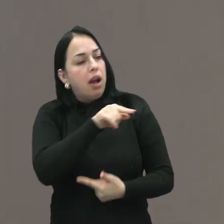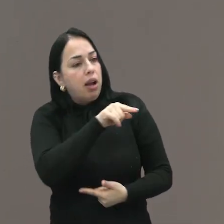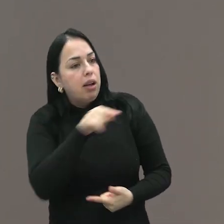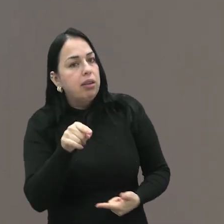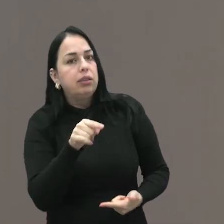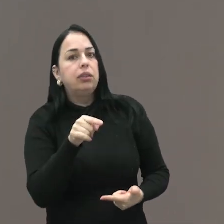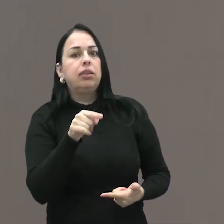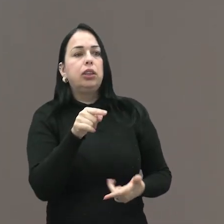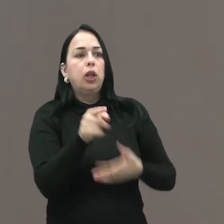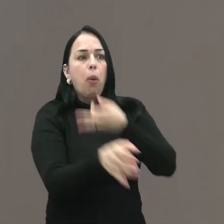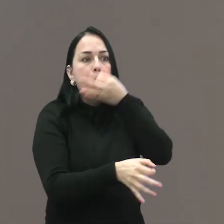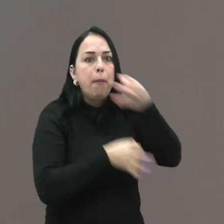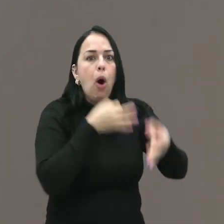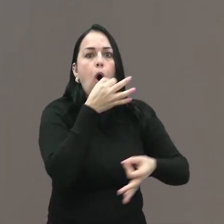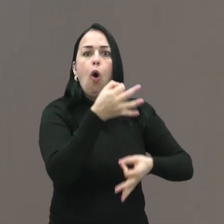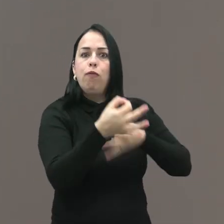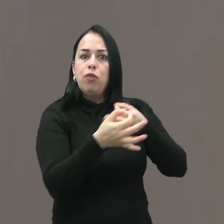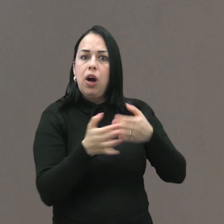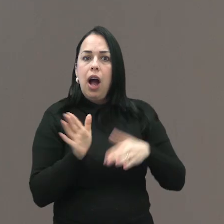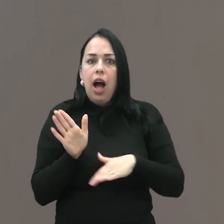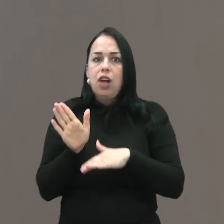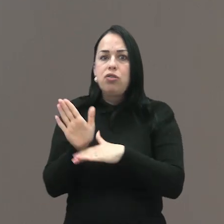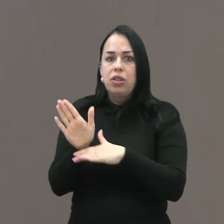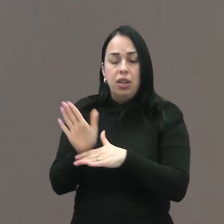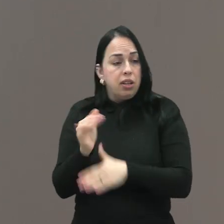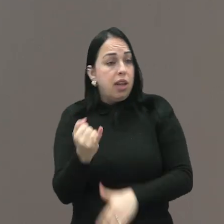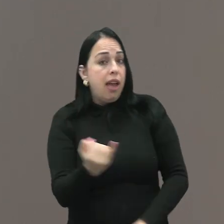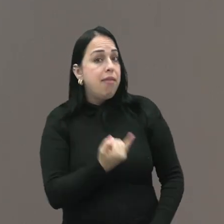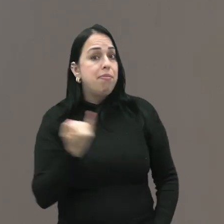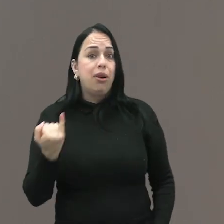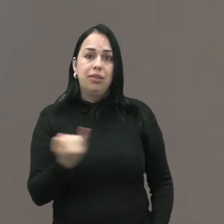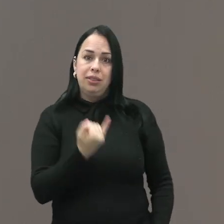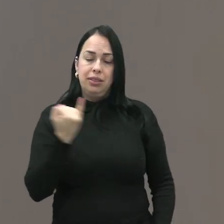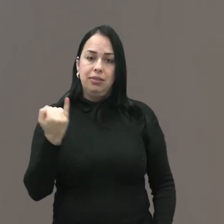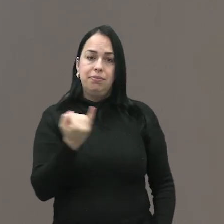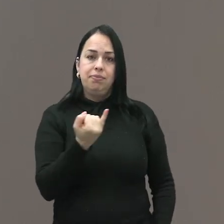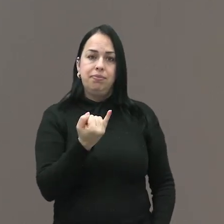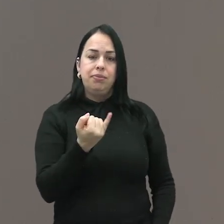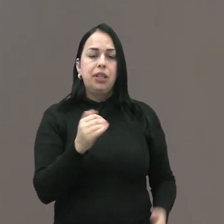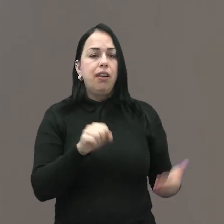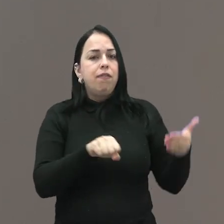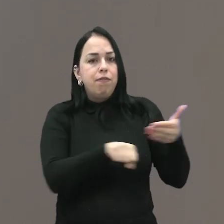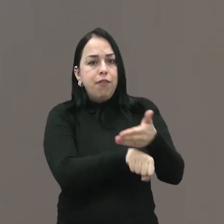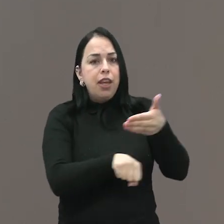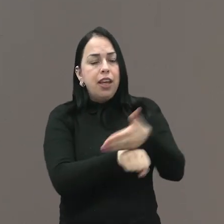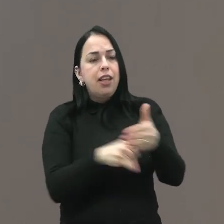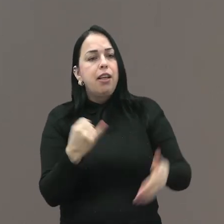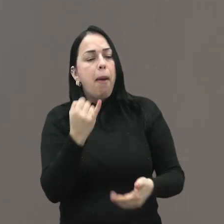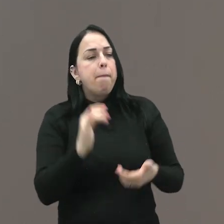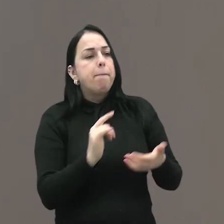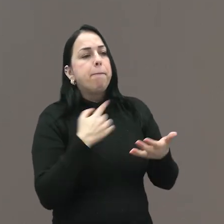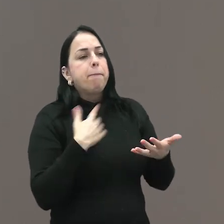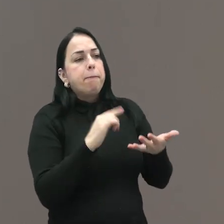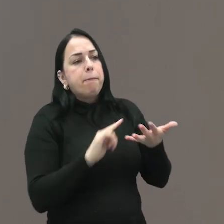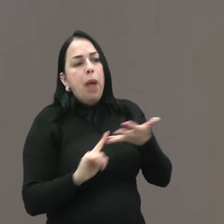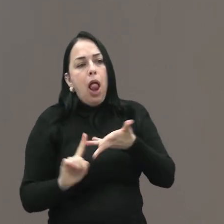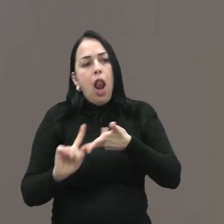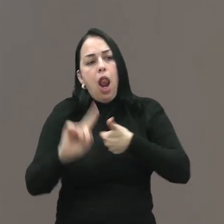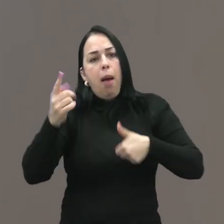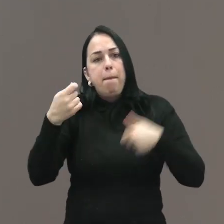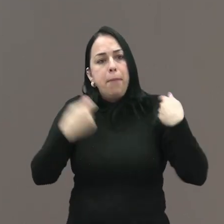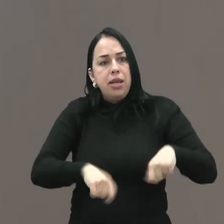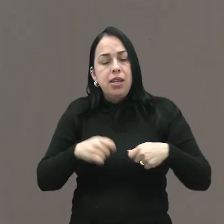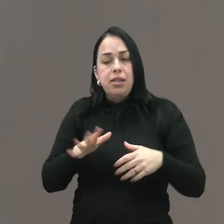mostrar esses canais de participação do cidadão, o quanto que é importante o cidadão participar, trazer